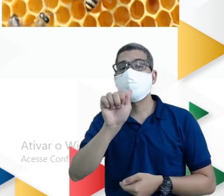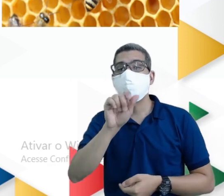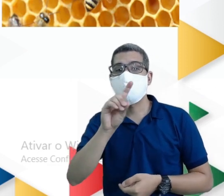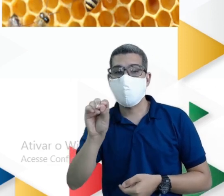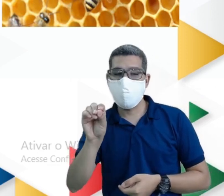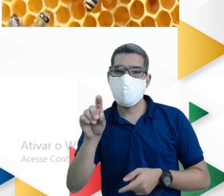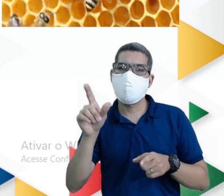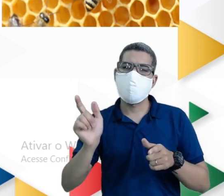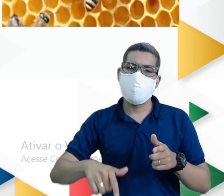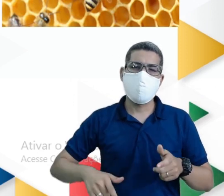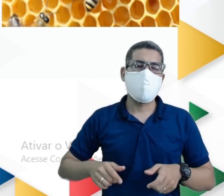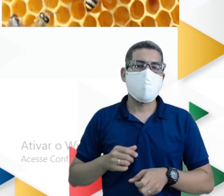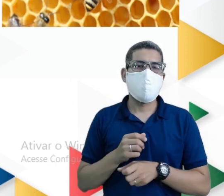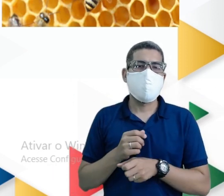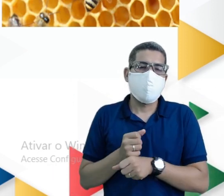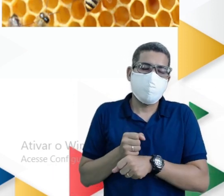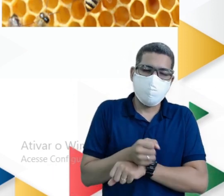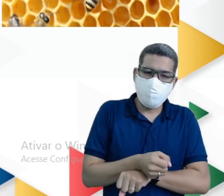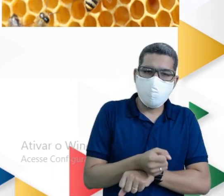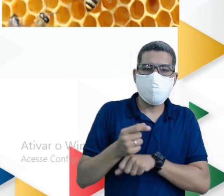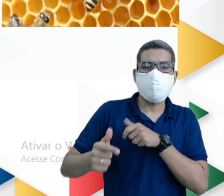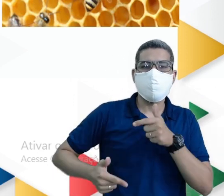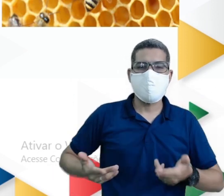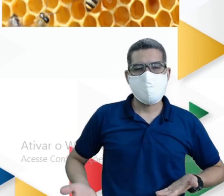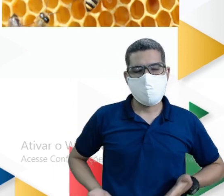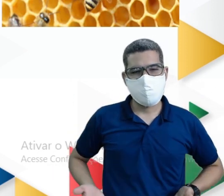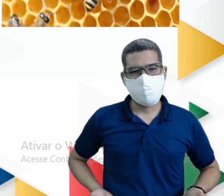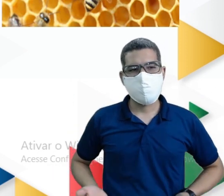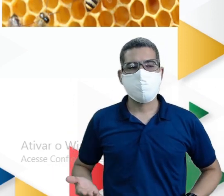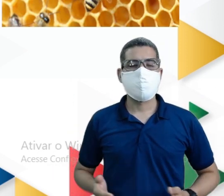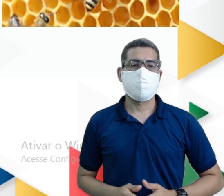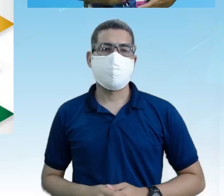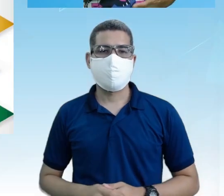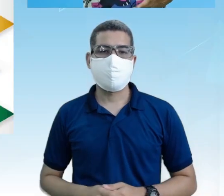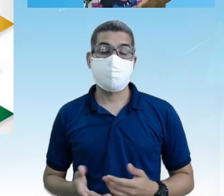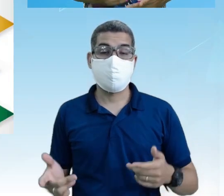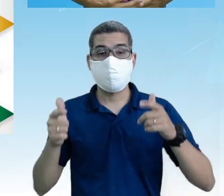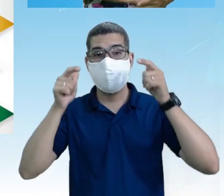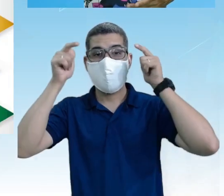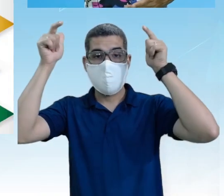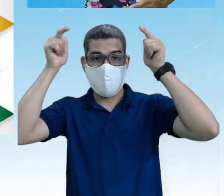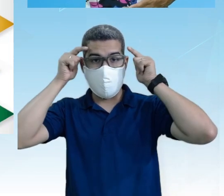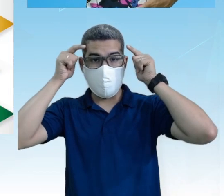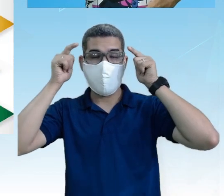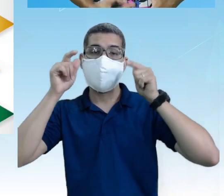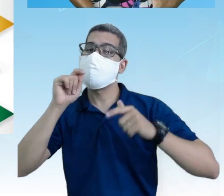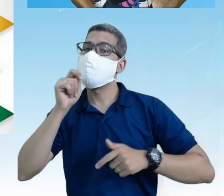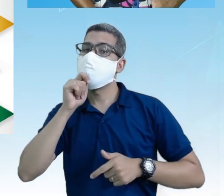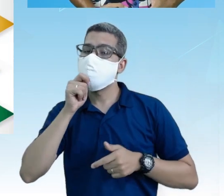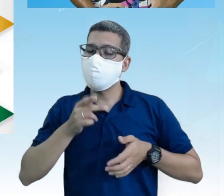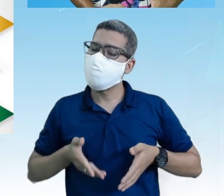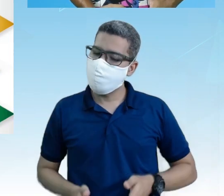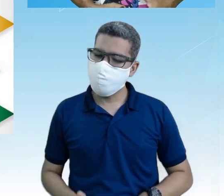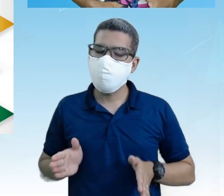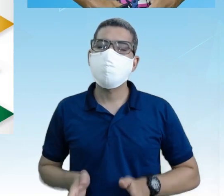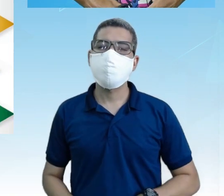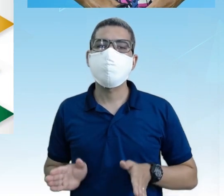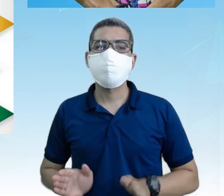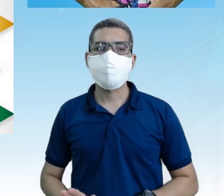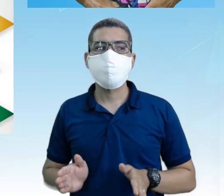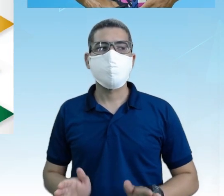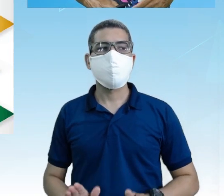sociedade. A rainha ela vai produzir quem? Produzir as abelhas.